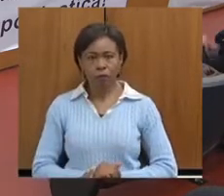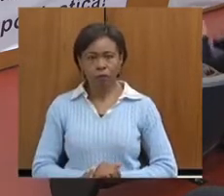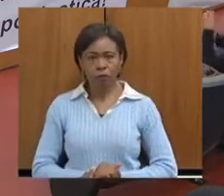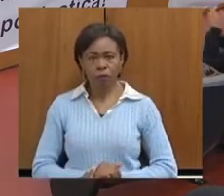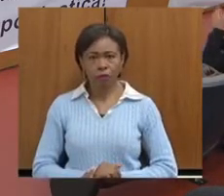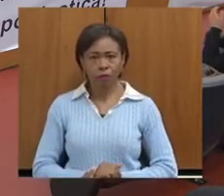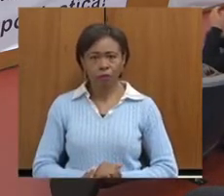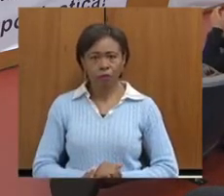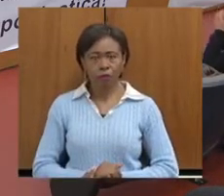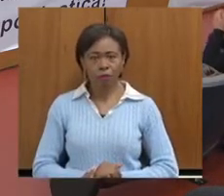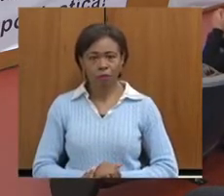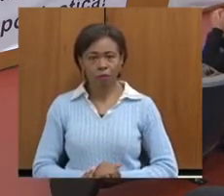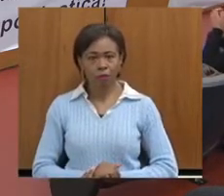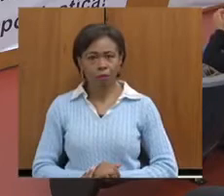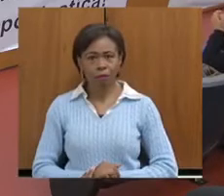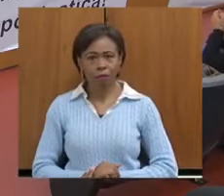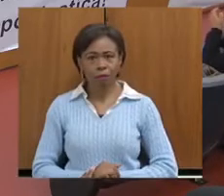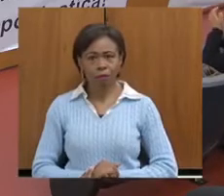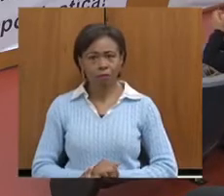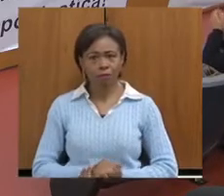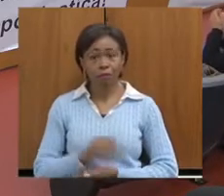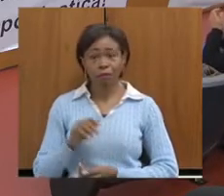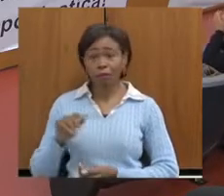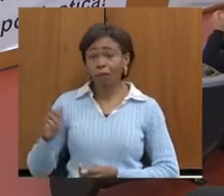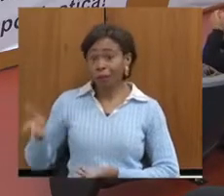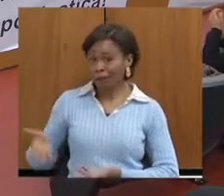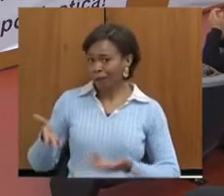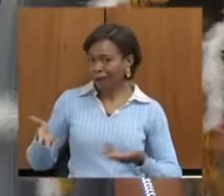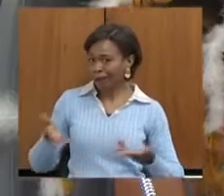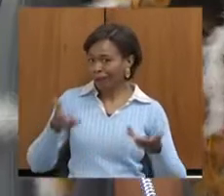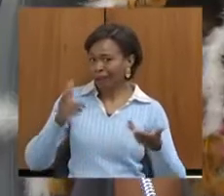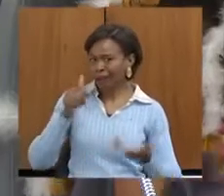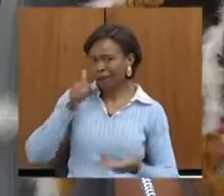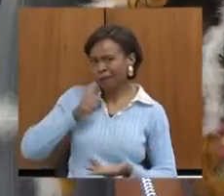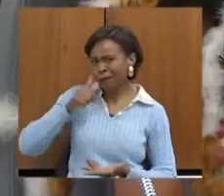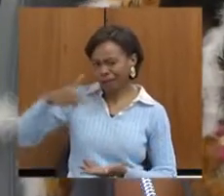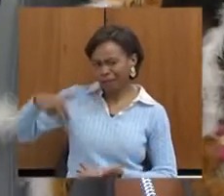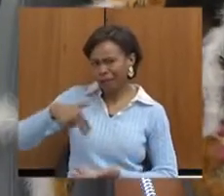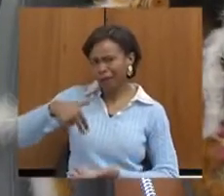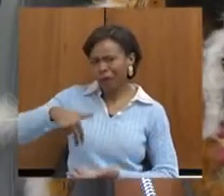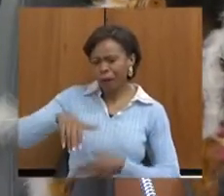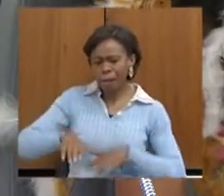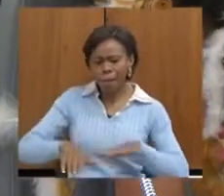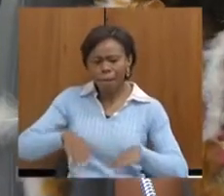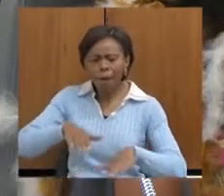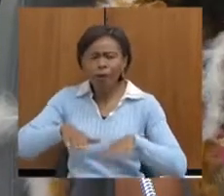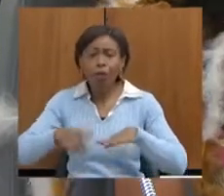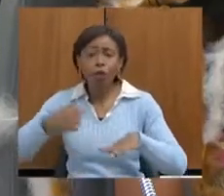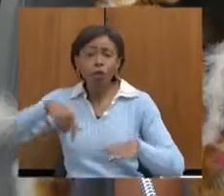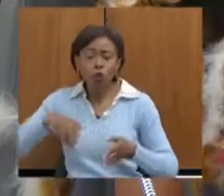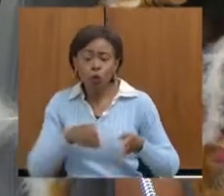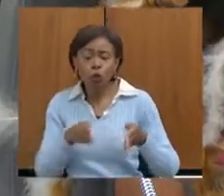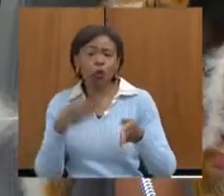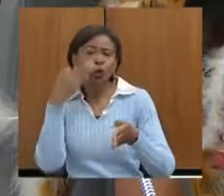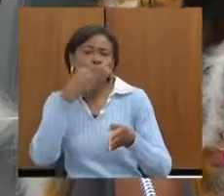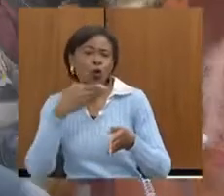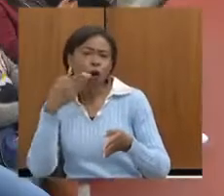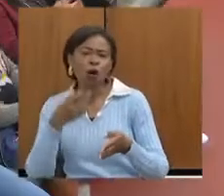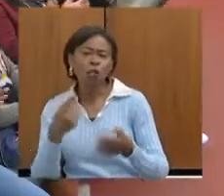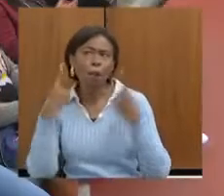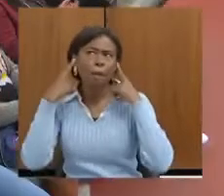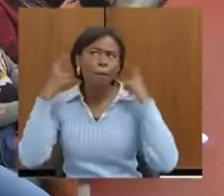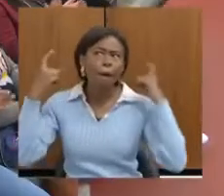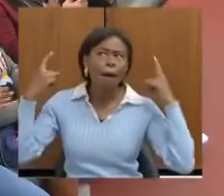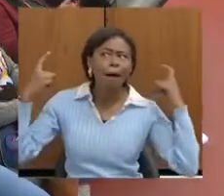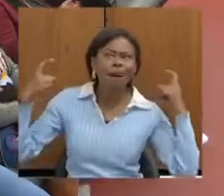morena embarca molha o pé mais não olha 6 viemos do Rio Doce fazer barulho em terra